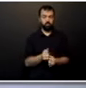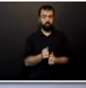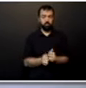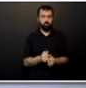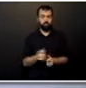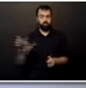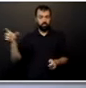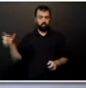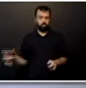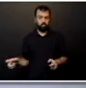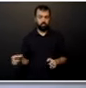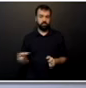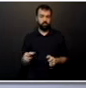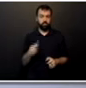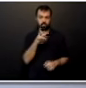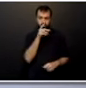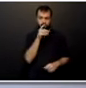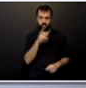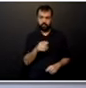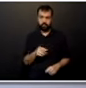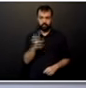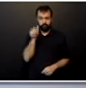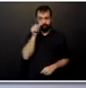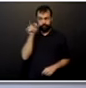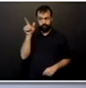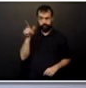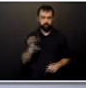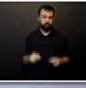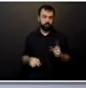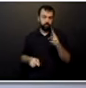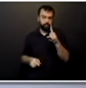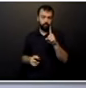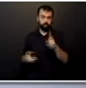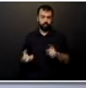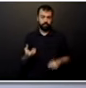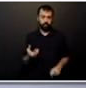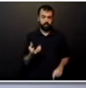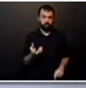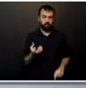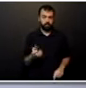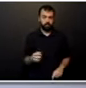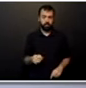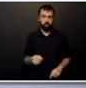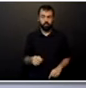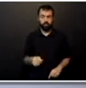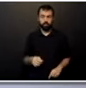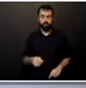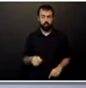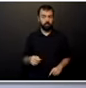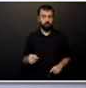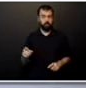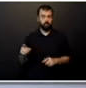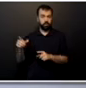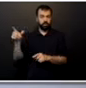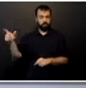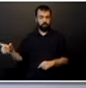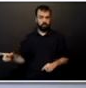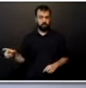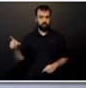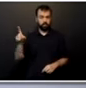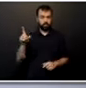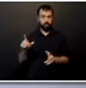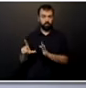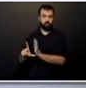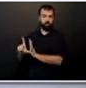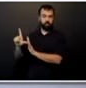analisar aqui arroz e água eu tenho um saquinho de arroz é necessário um litro de água